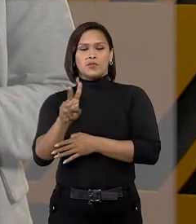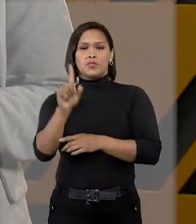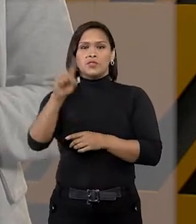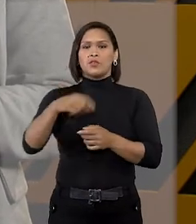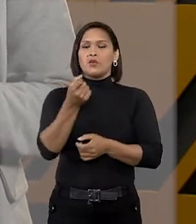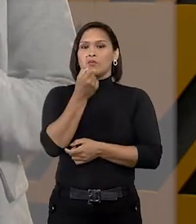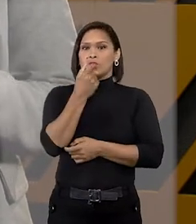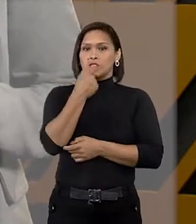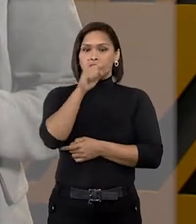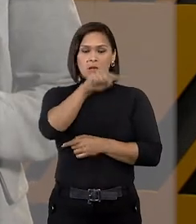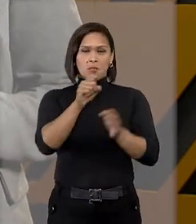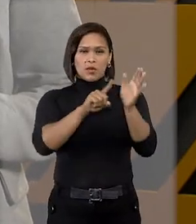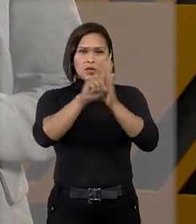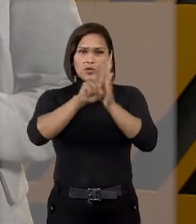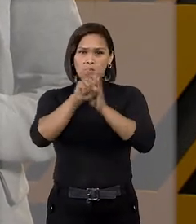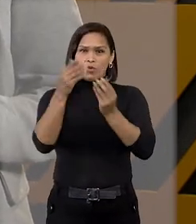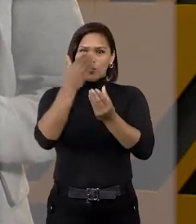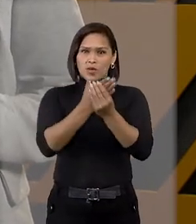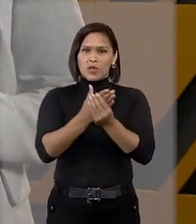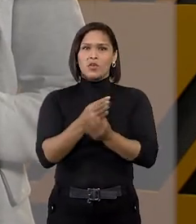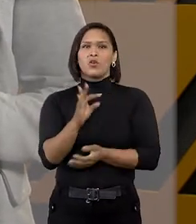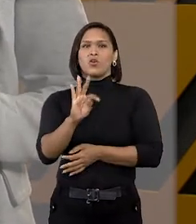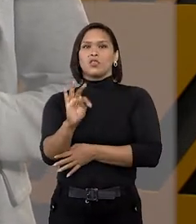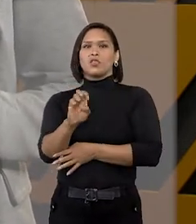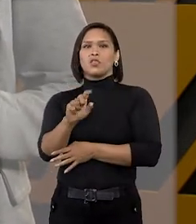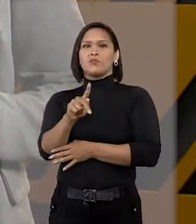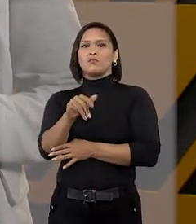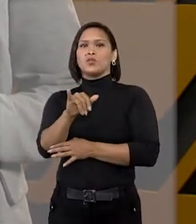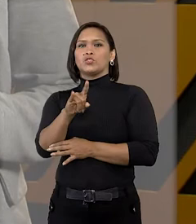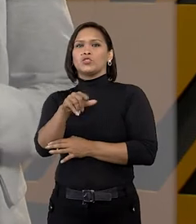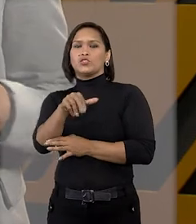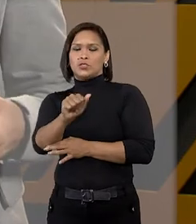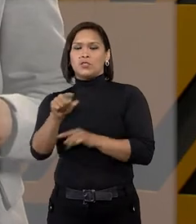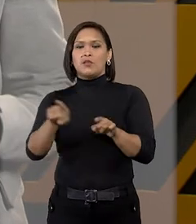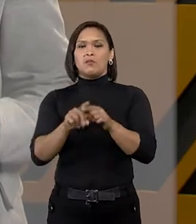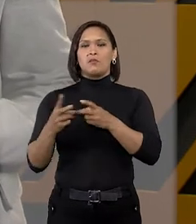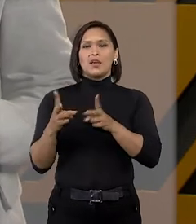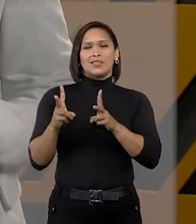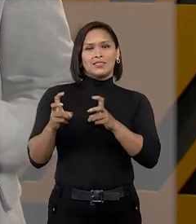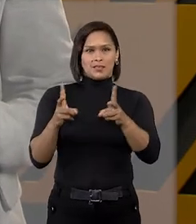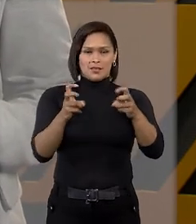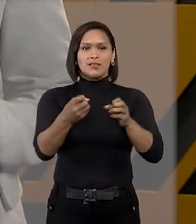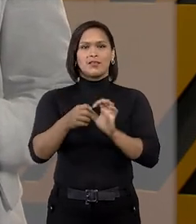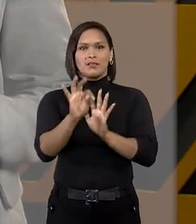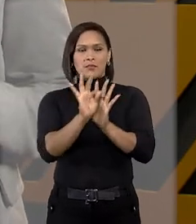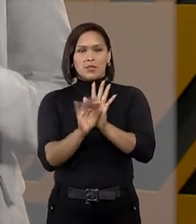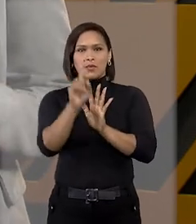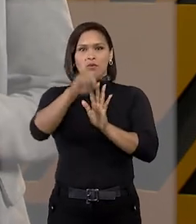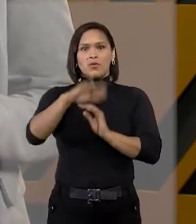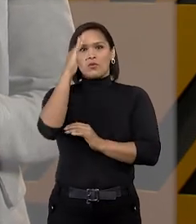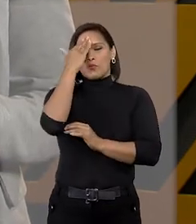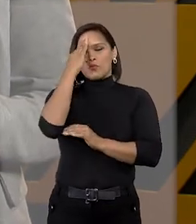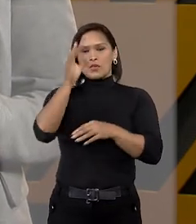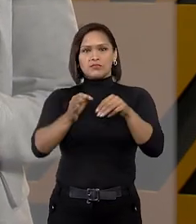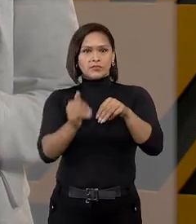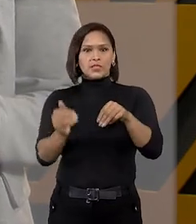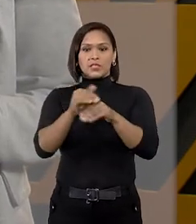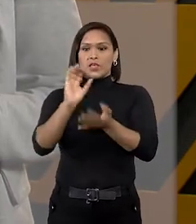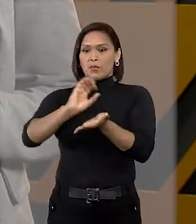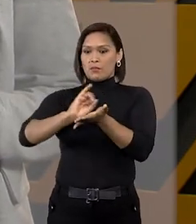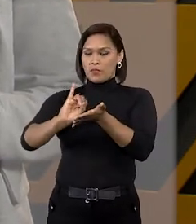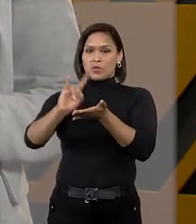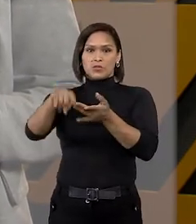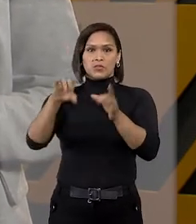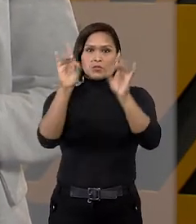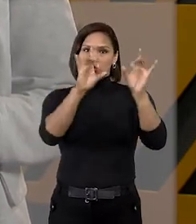própria agência. O medicamento do caso analisado foi o Tepadina, para tratamento de câncer. Os ministros entenderam que